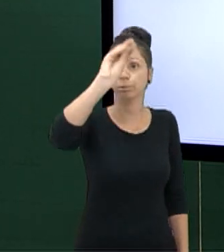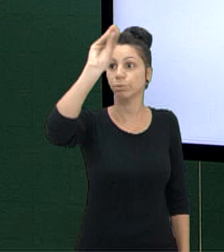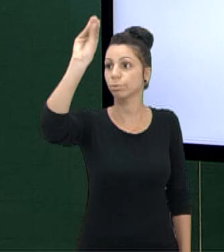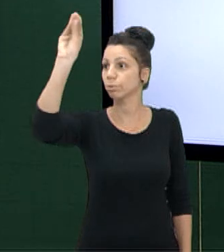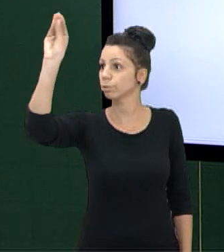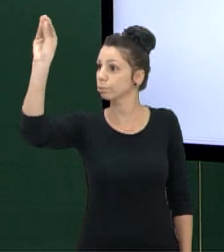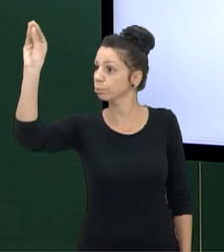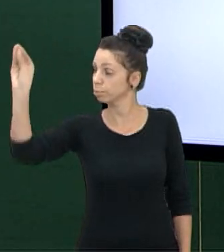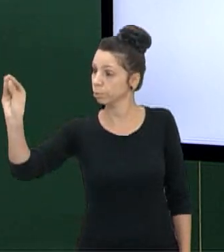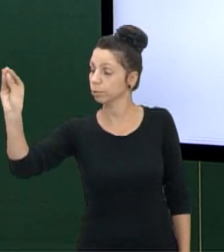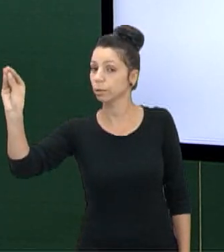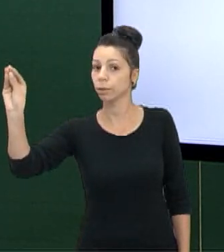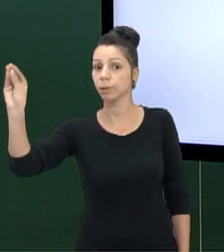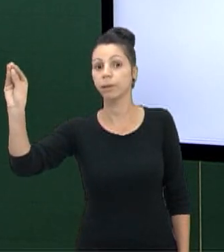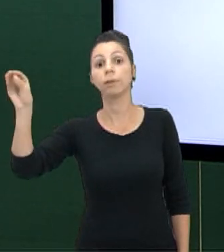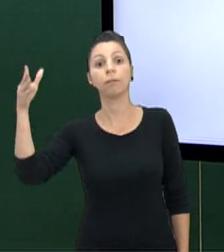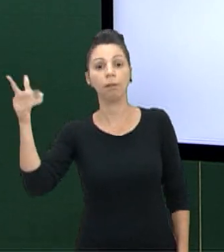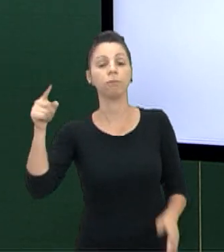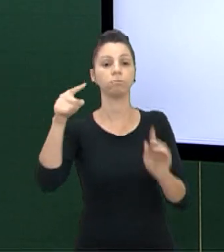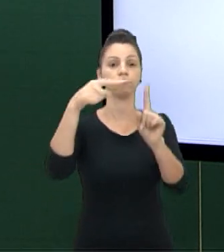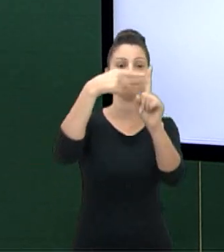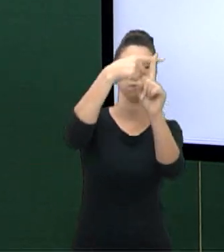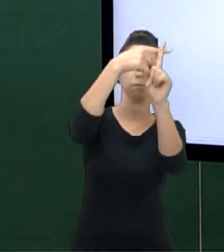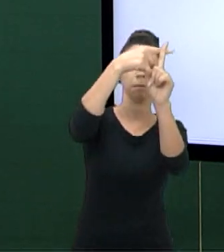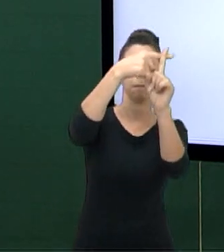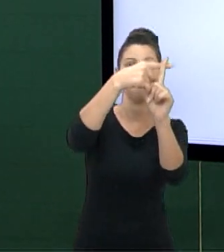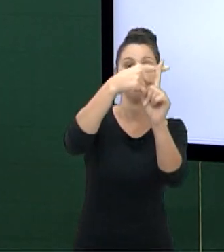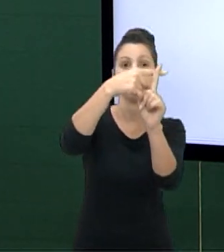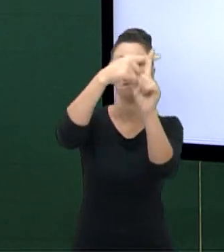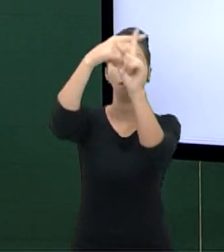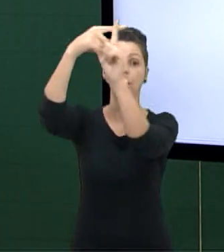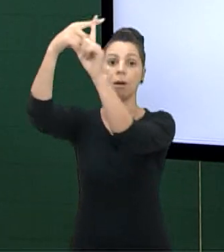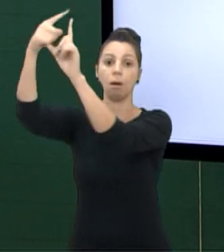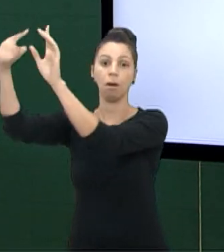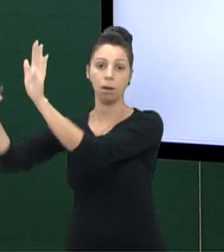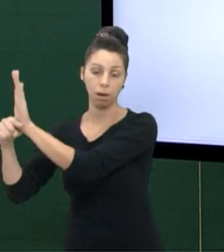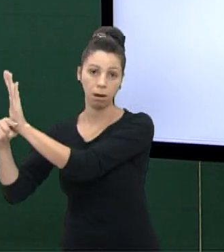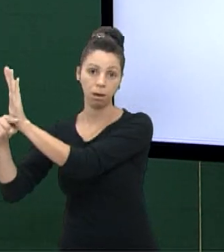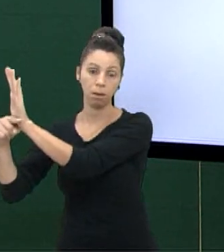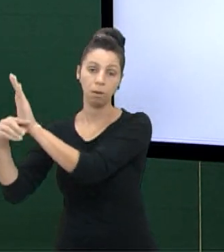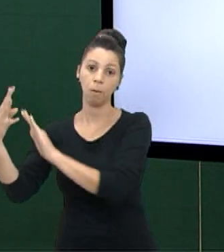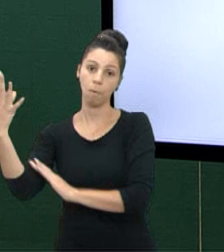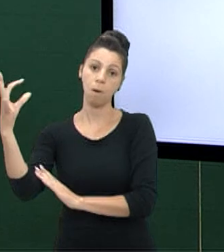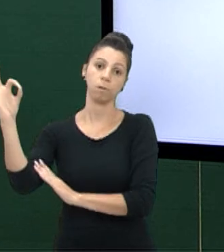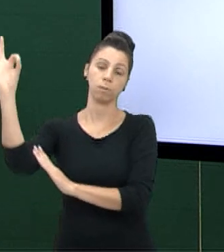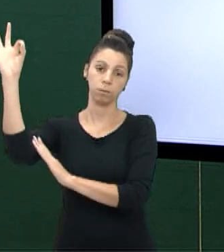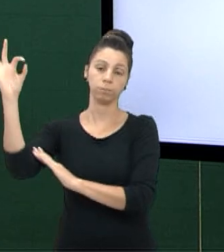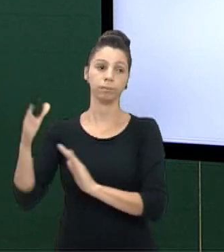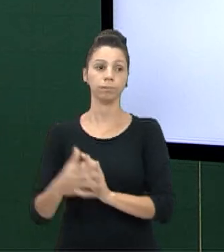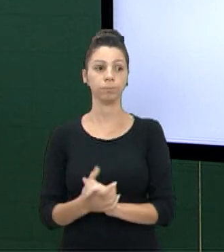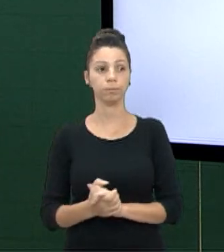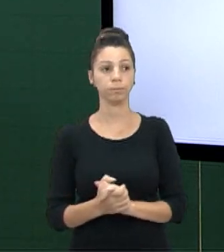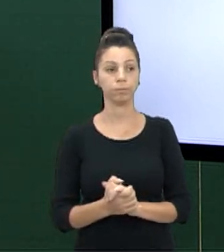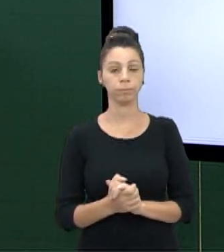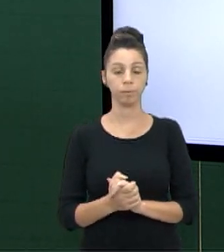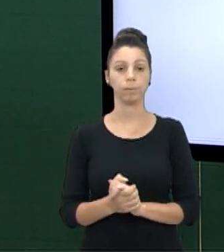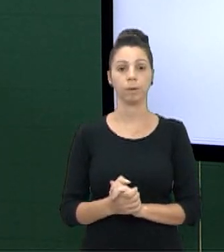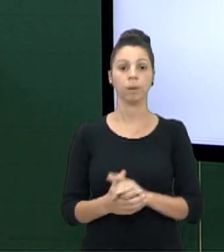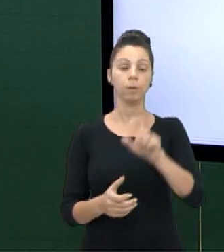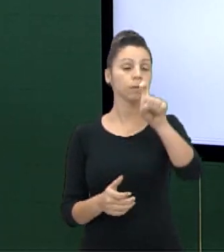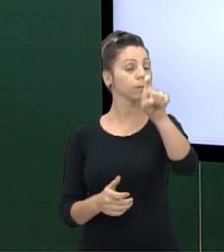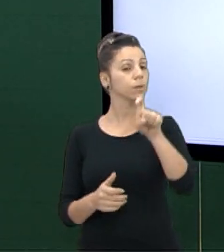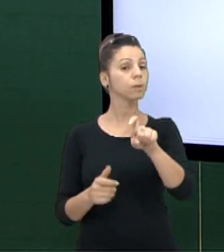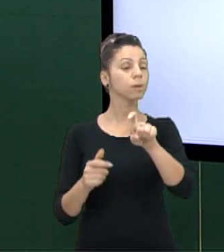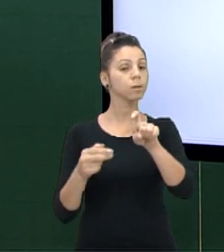menos 4 graus. Sendo assim, eu tenho que x, 2x menos x é x,